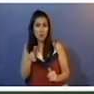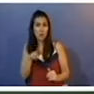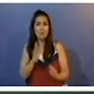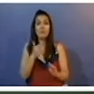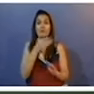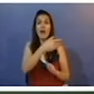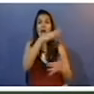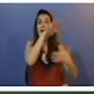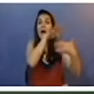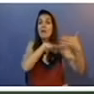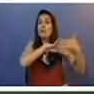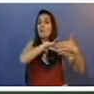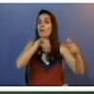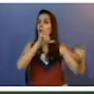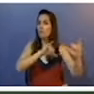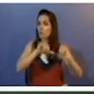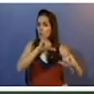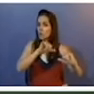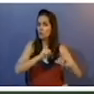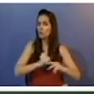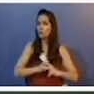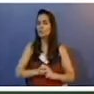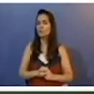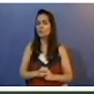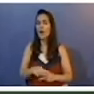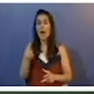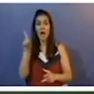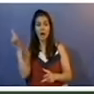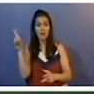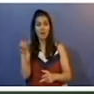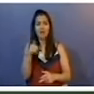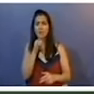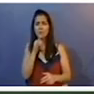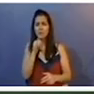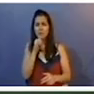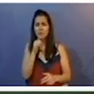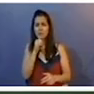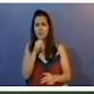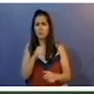periódica. Vamos ver alguns exemplos. Aqui a gente tem a fórmula